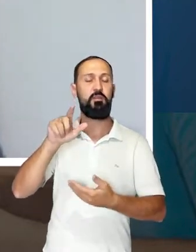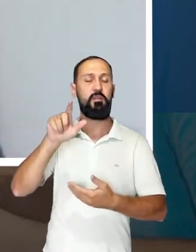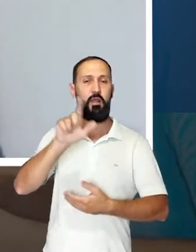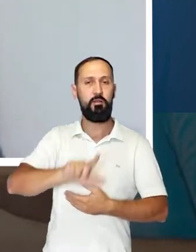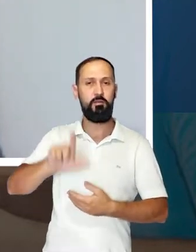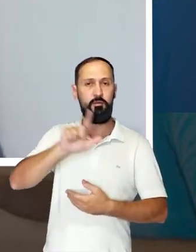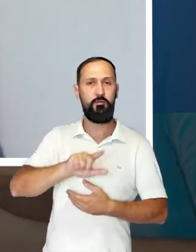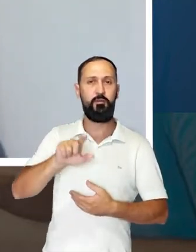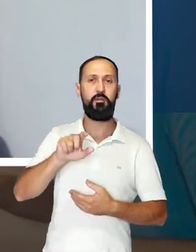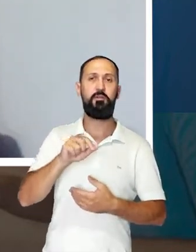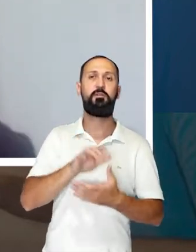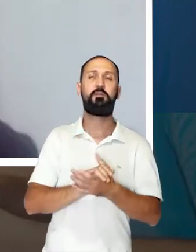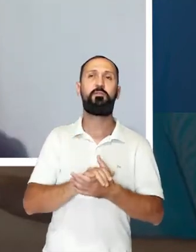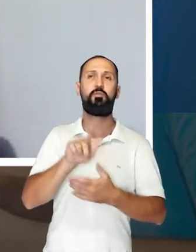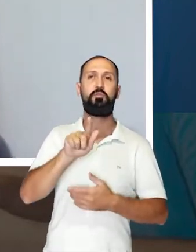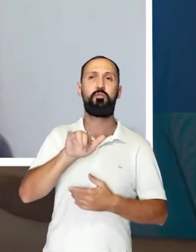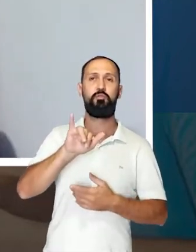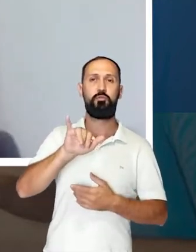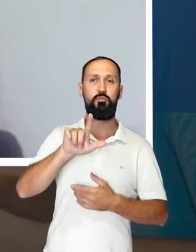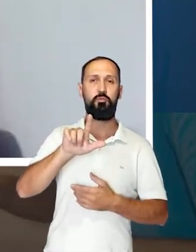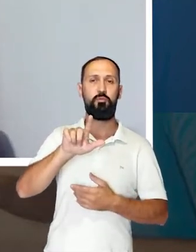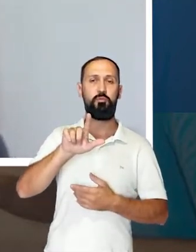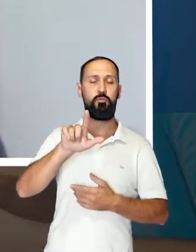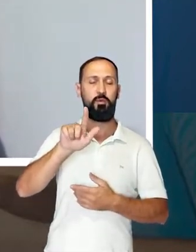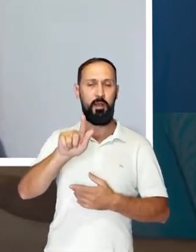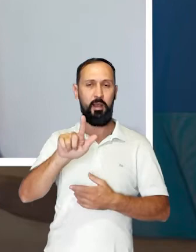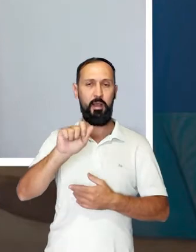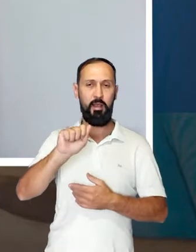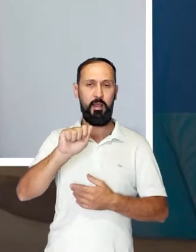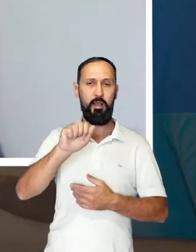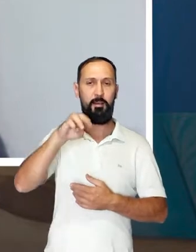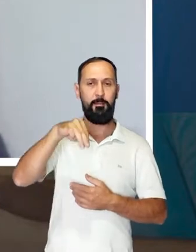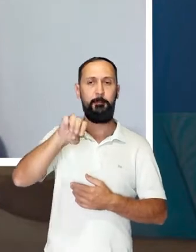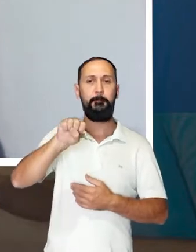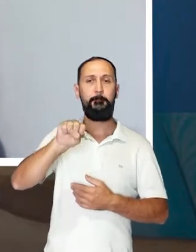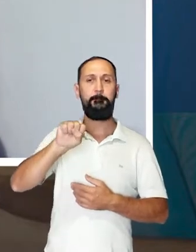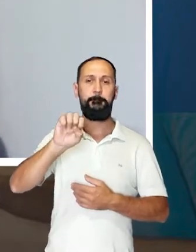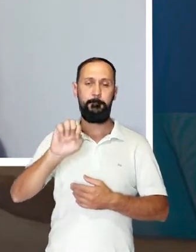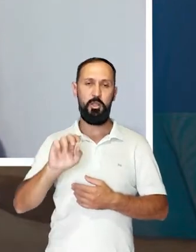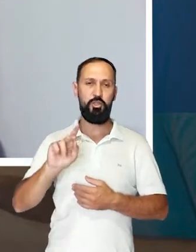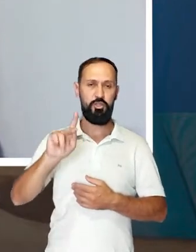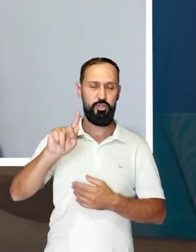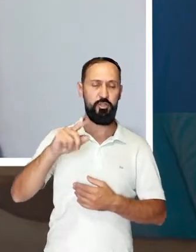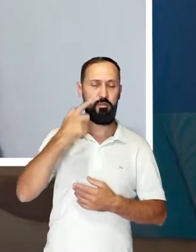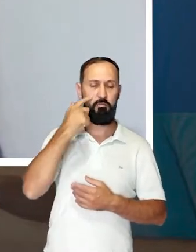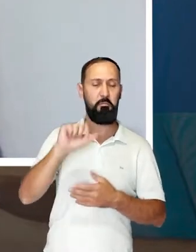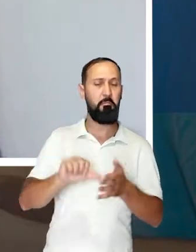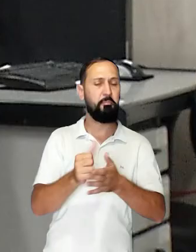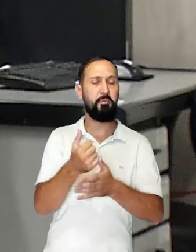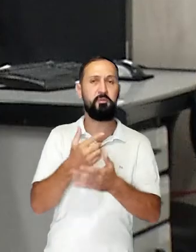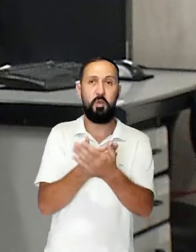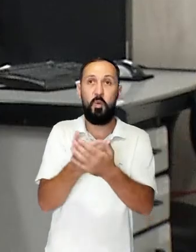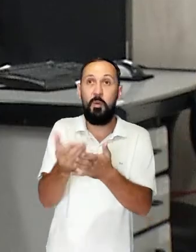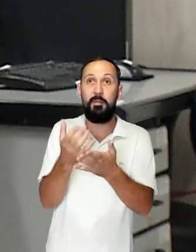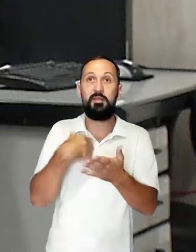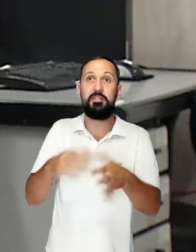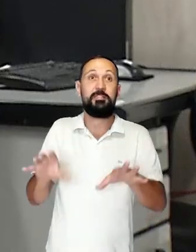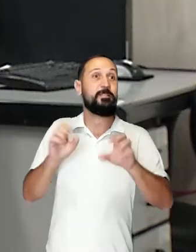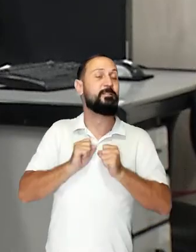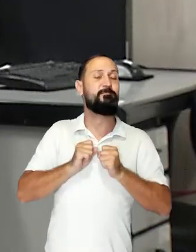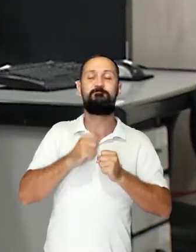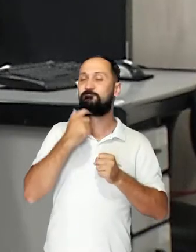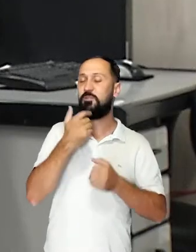literatura, quando eu falei do Gilgamesh, bem antes de tudo isso ter começado. E entrou na veia e não